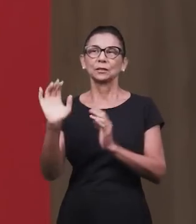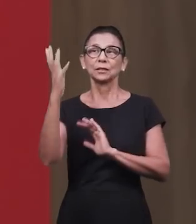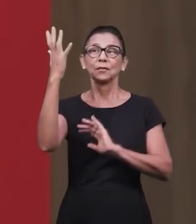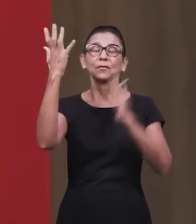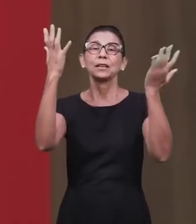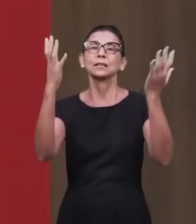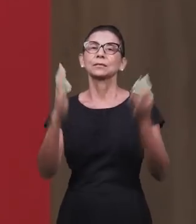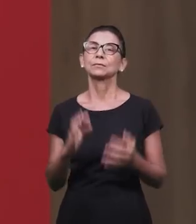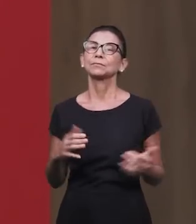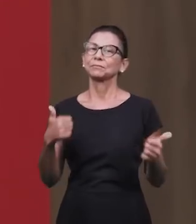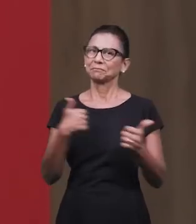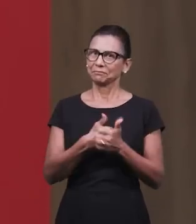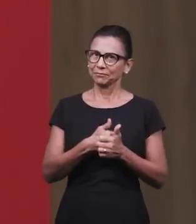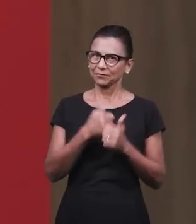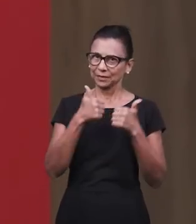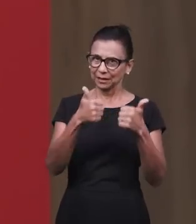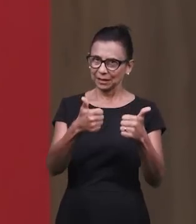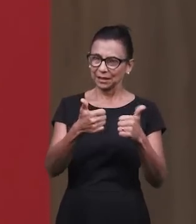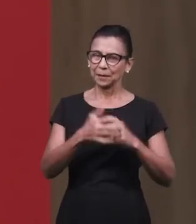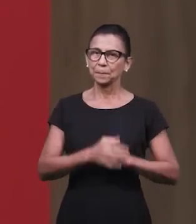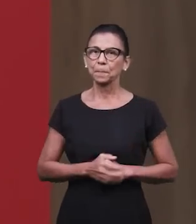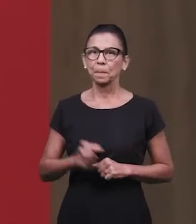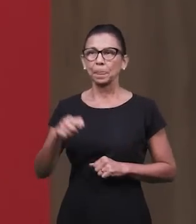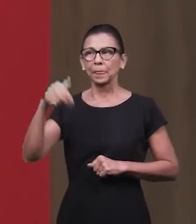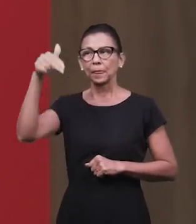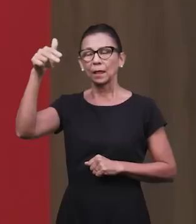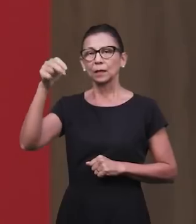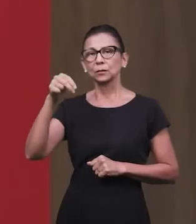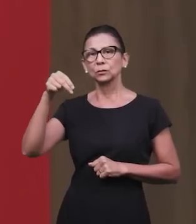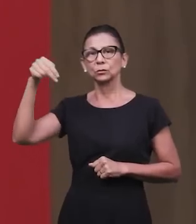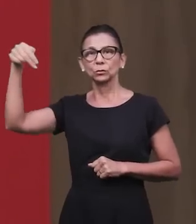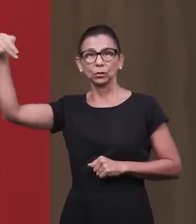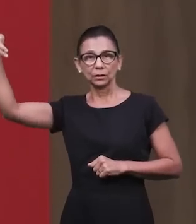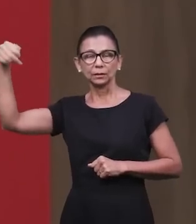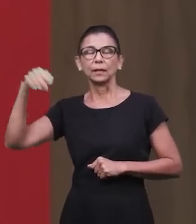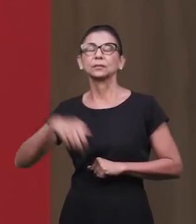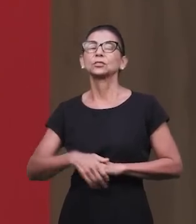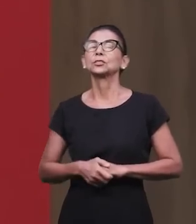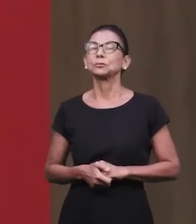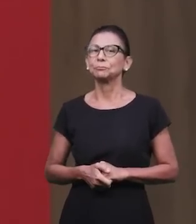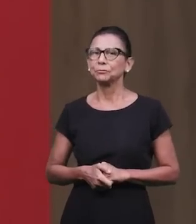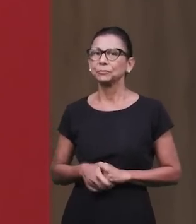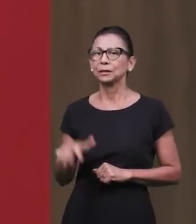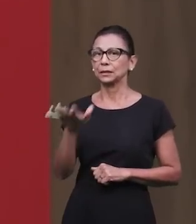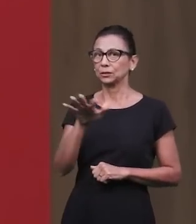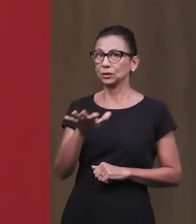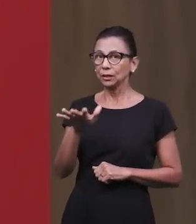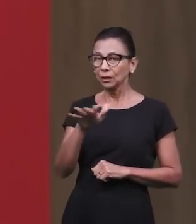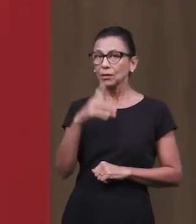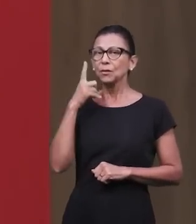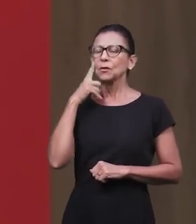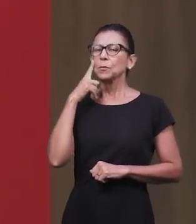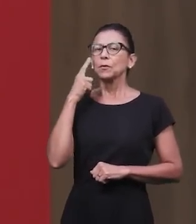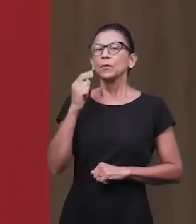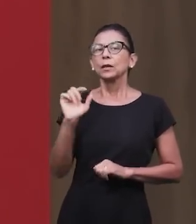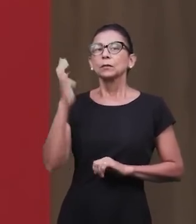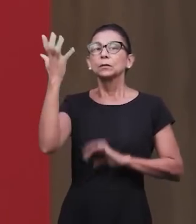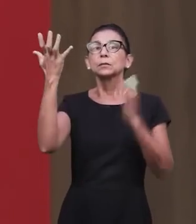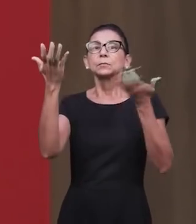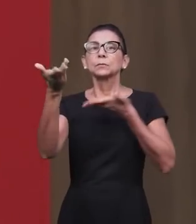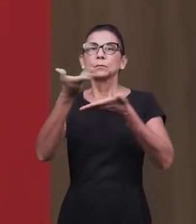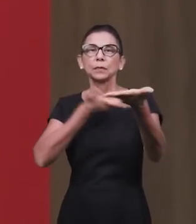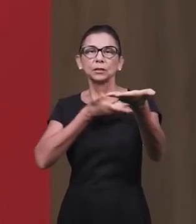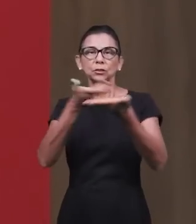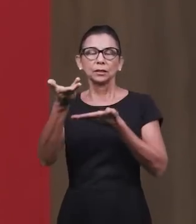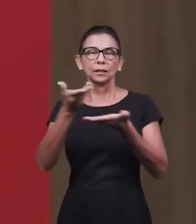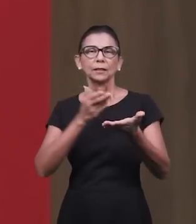é claro, você vai acompanhar. Nós vamos falar sobre o Norte e também vamos falar sobre o Nordeste. Vamos compartilhar tudo o que